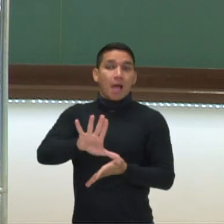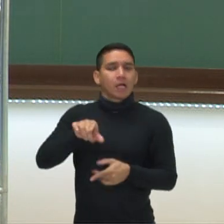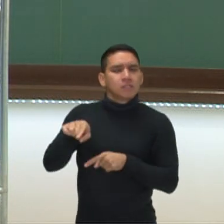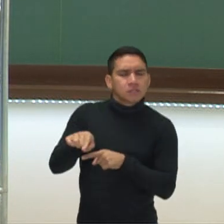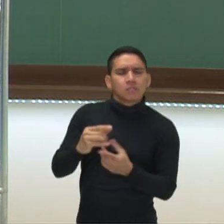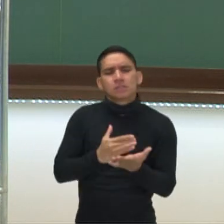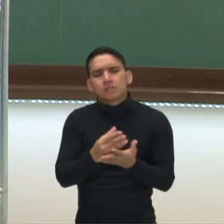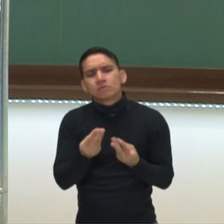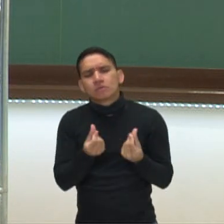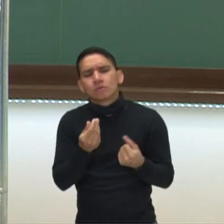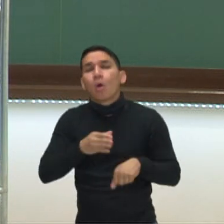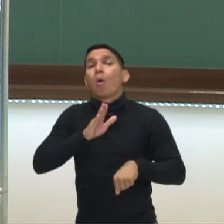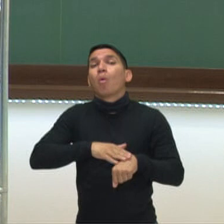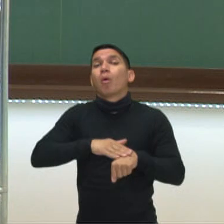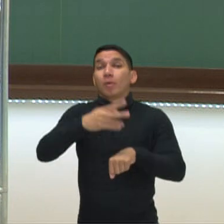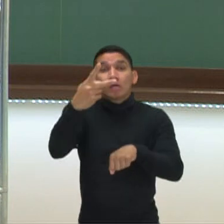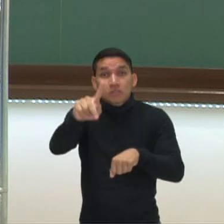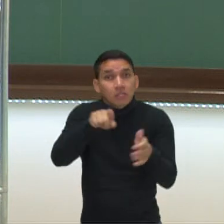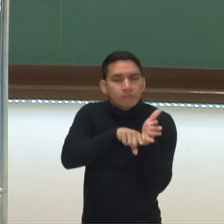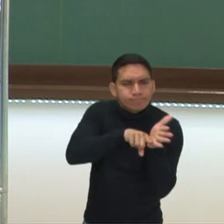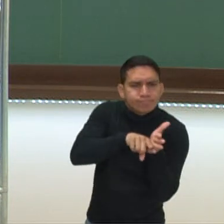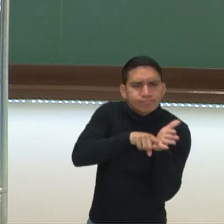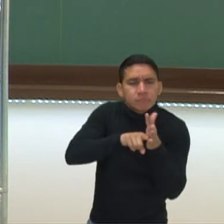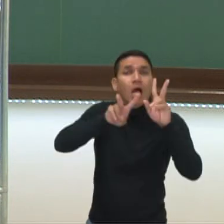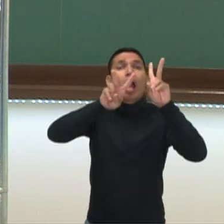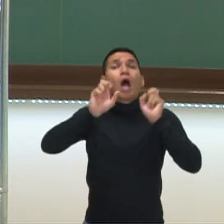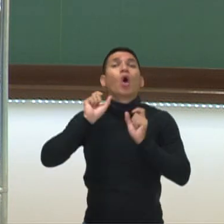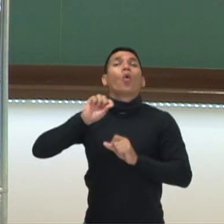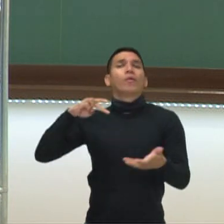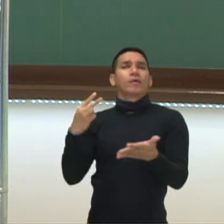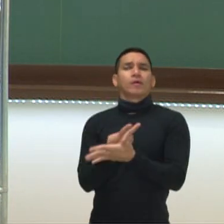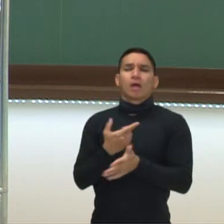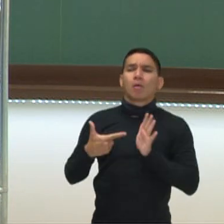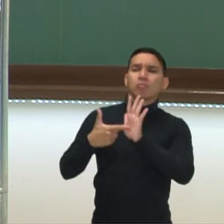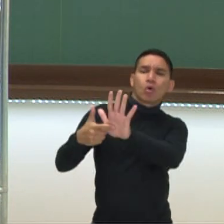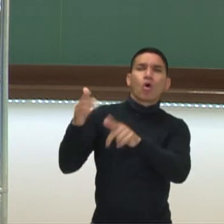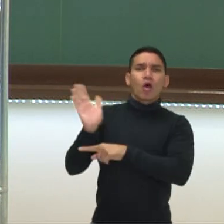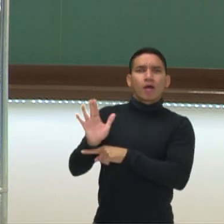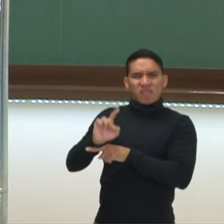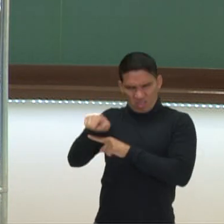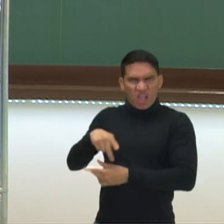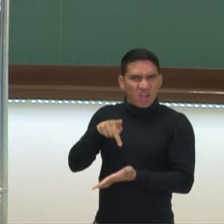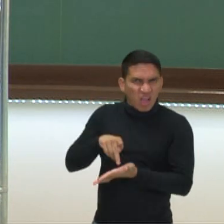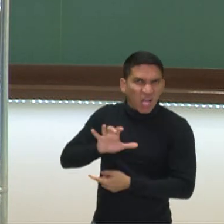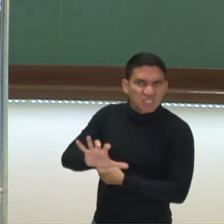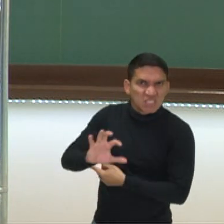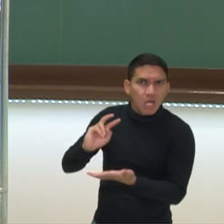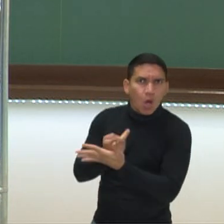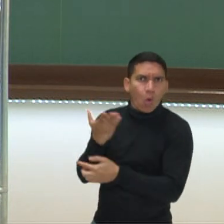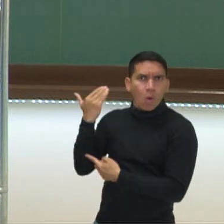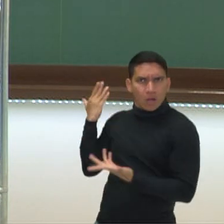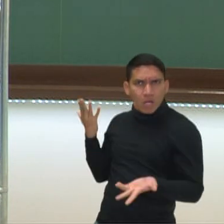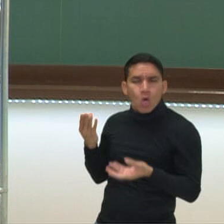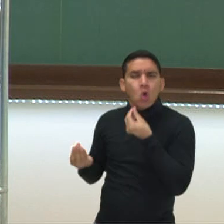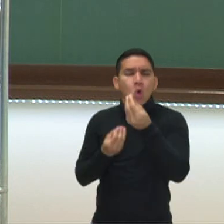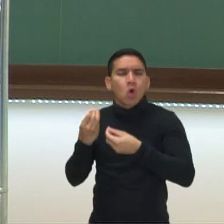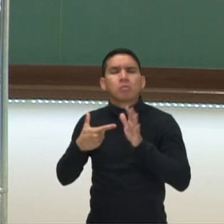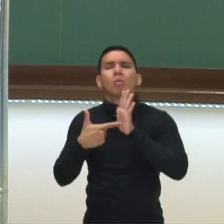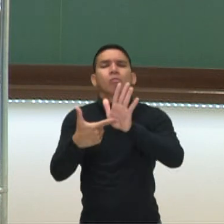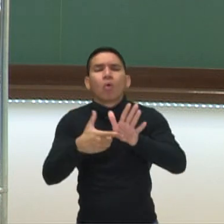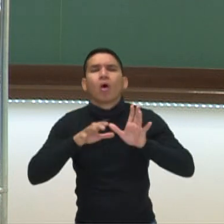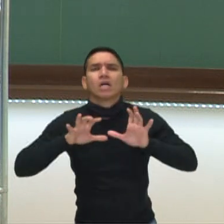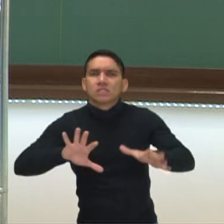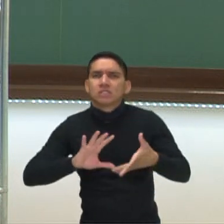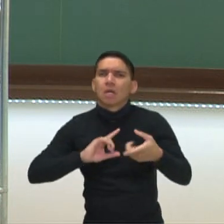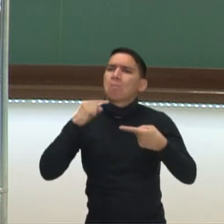disso, você próprio fazer as suas pesquisas sobre aquilo que o filme está tratando, ver se aquilo realmente foi daquela maneira, qual a visão colocada,